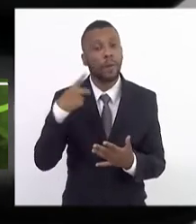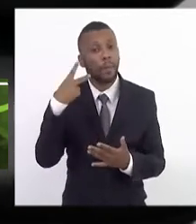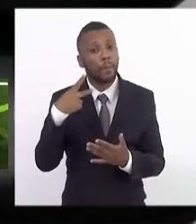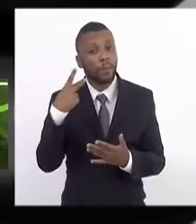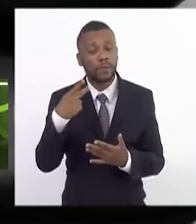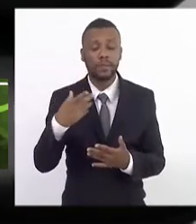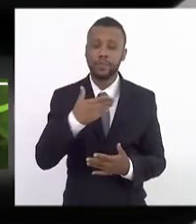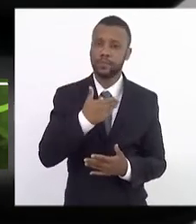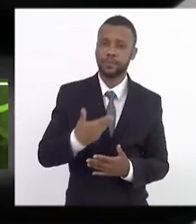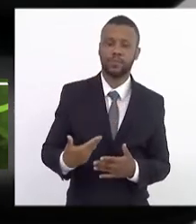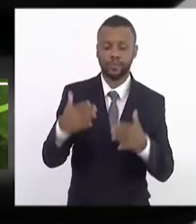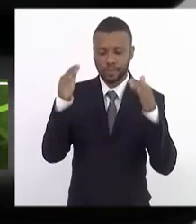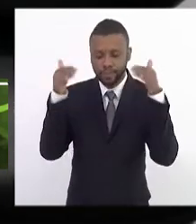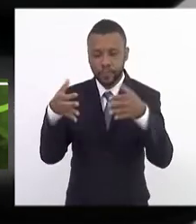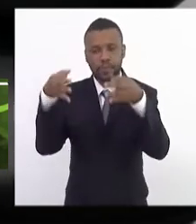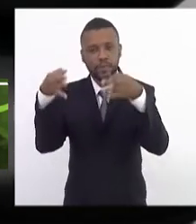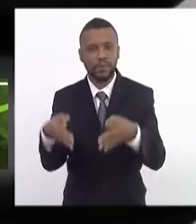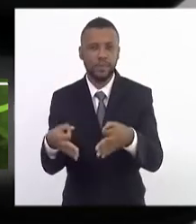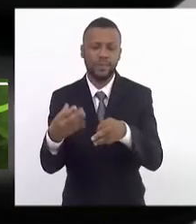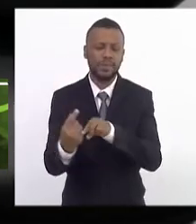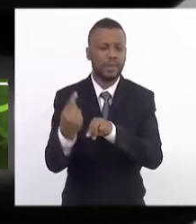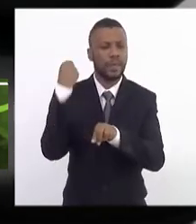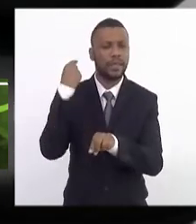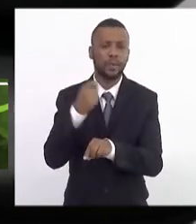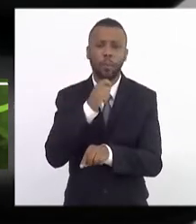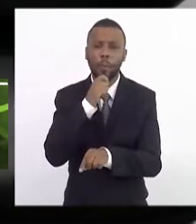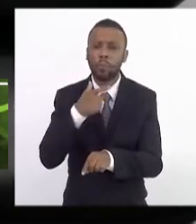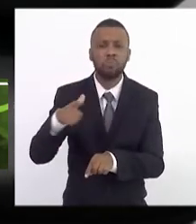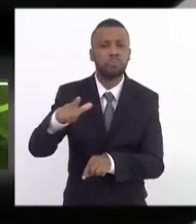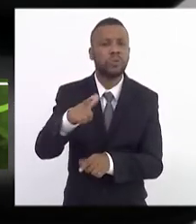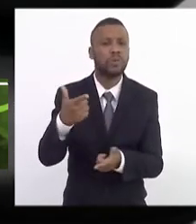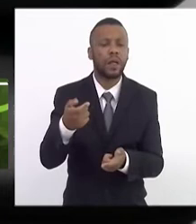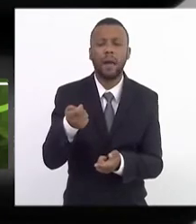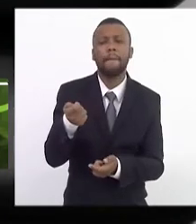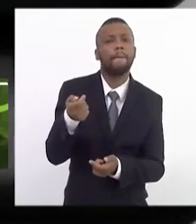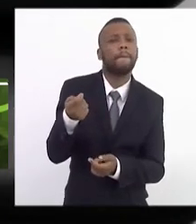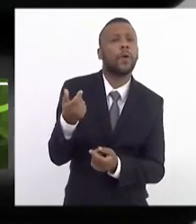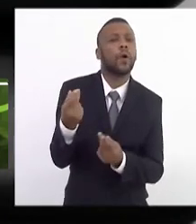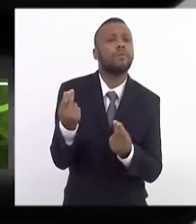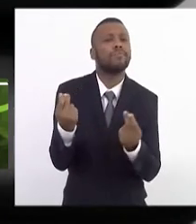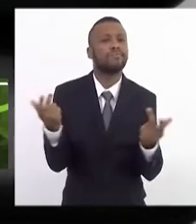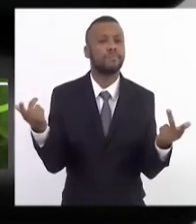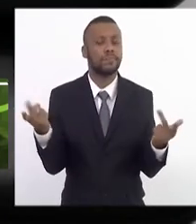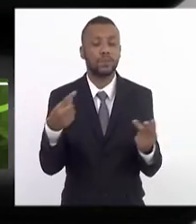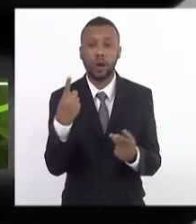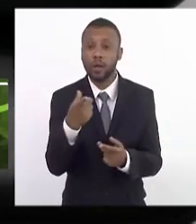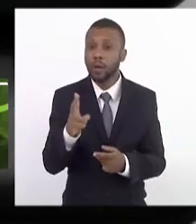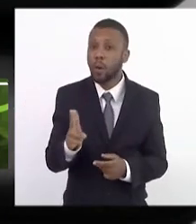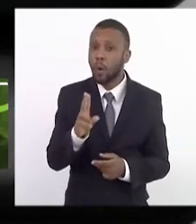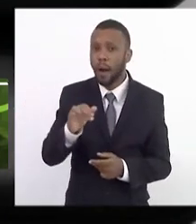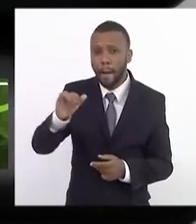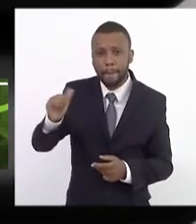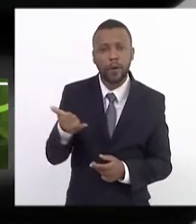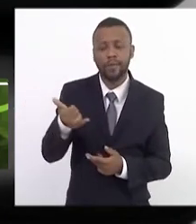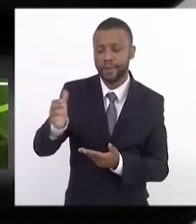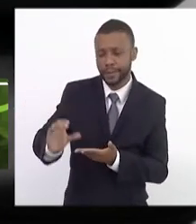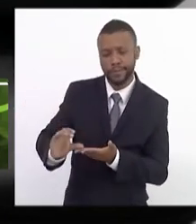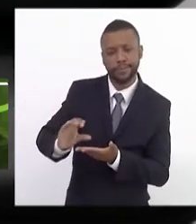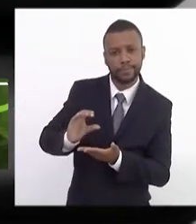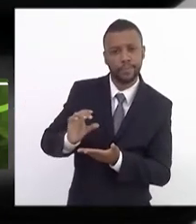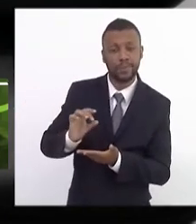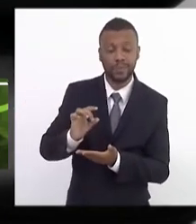para isso, e que muito pouco era feito. Então, se a gente bem utiliza, digamos assim, né, a